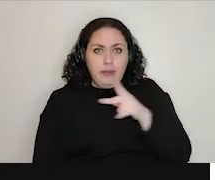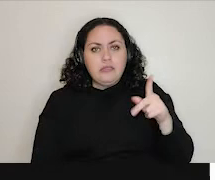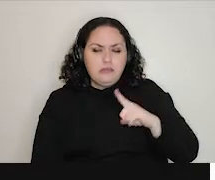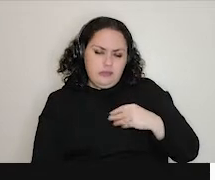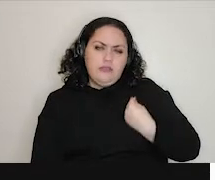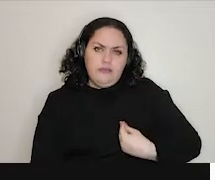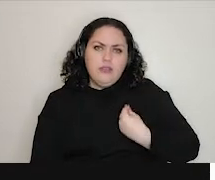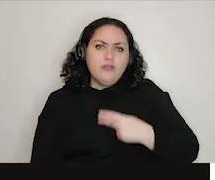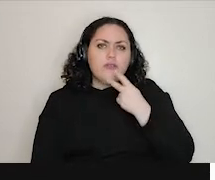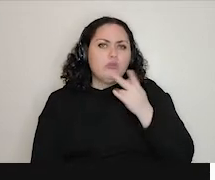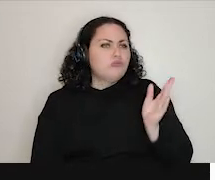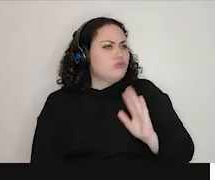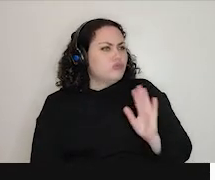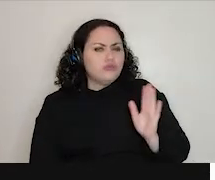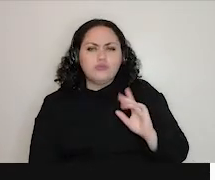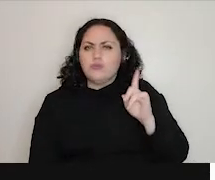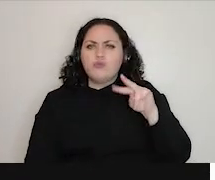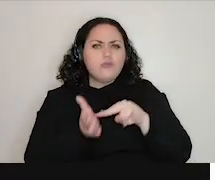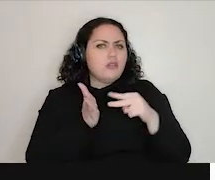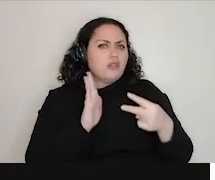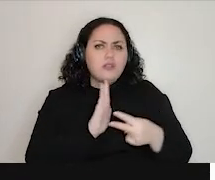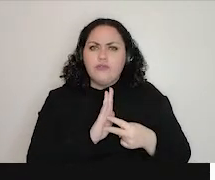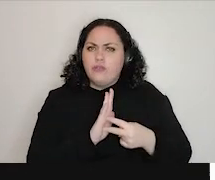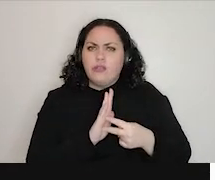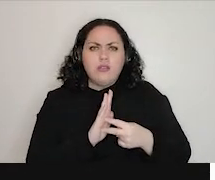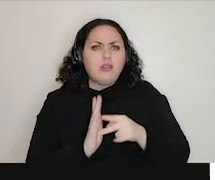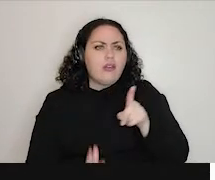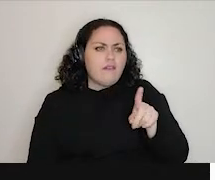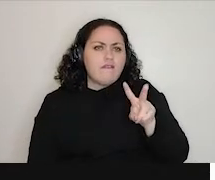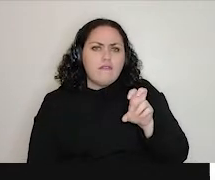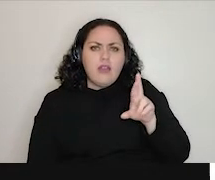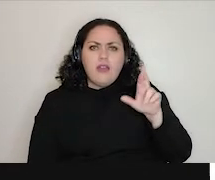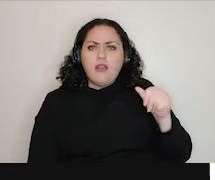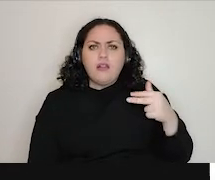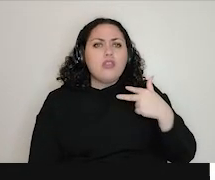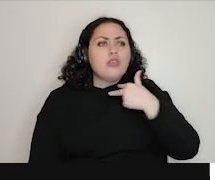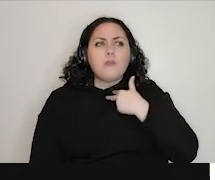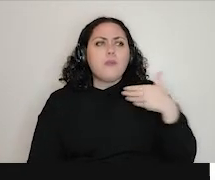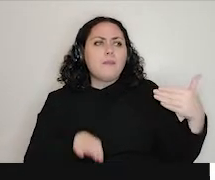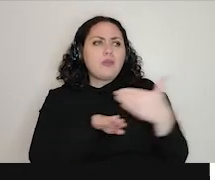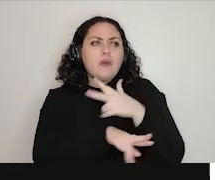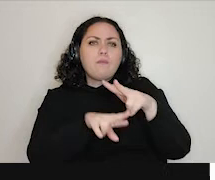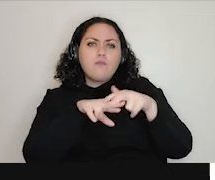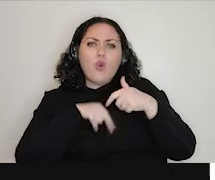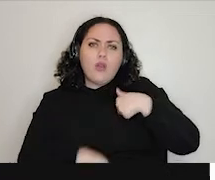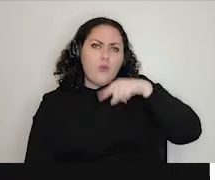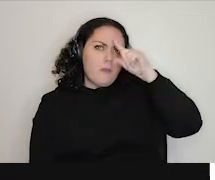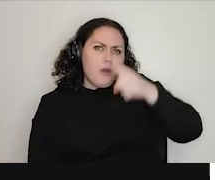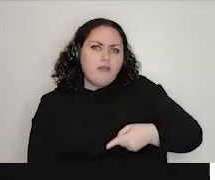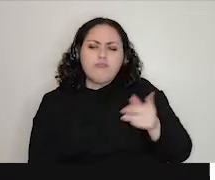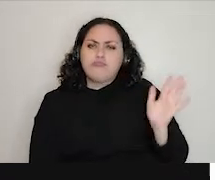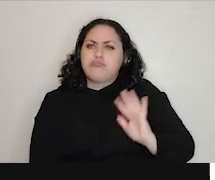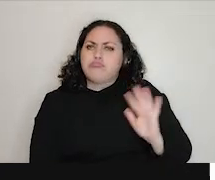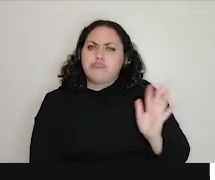o padre, até hoje, né, tá vivo, ele nega que tenha sido por isso que a Vera Verão não pôde participar daquele